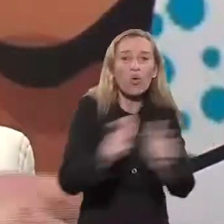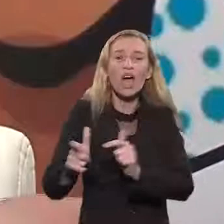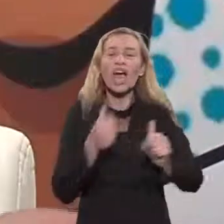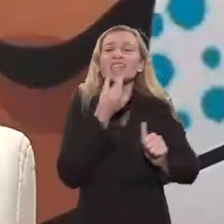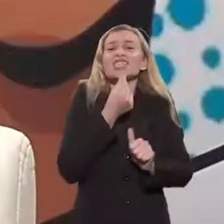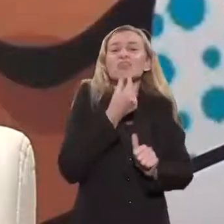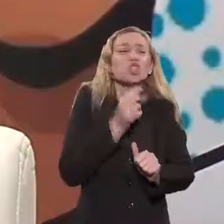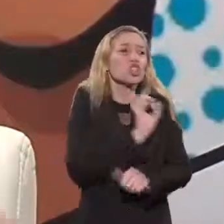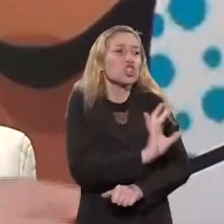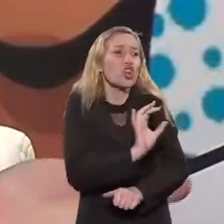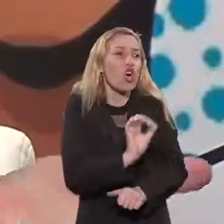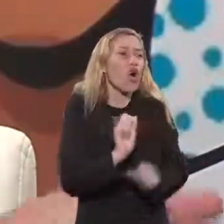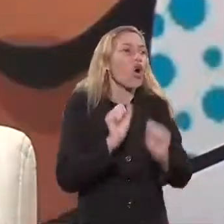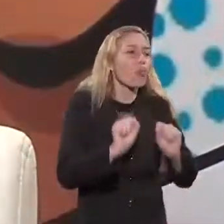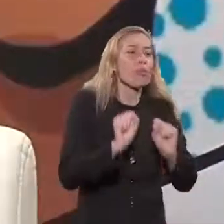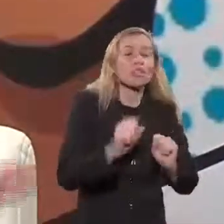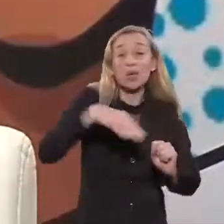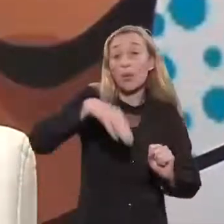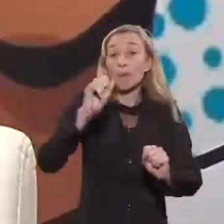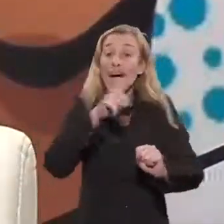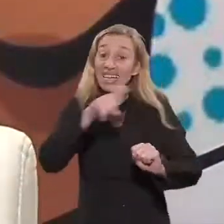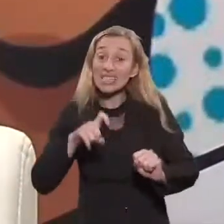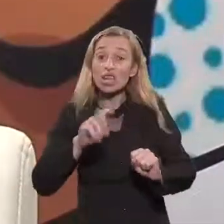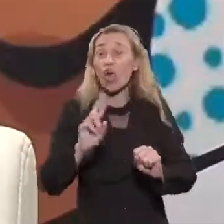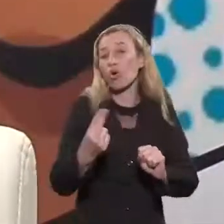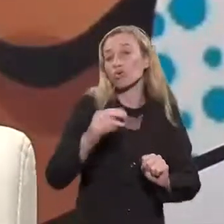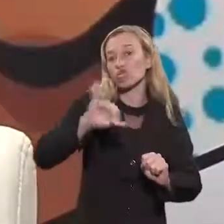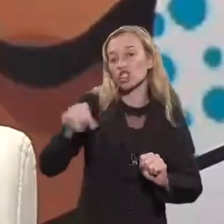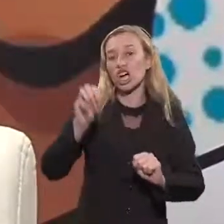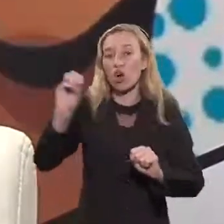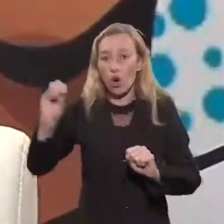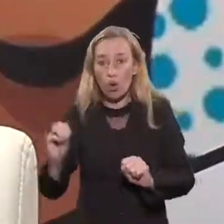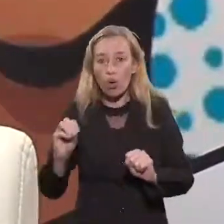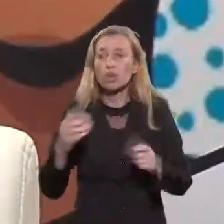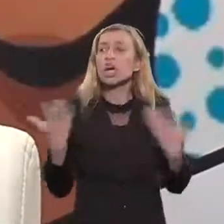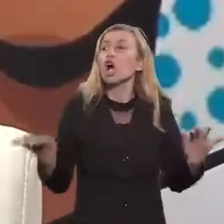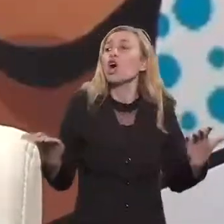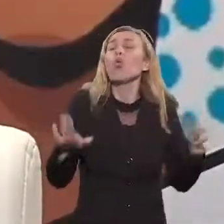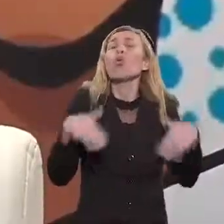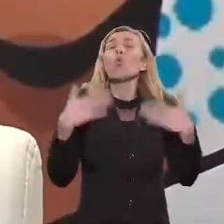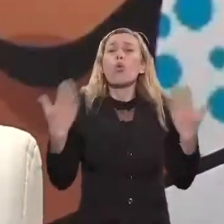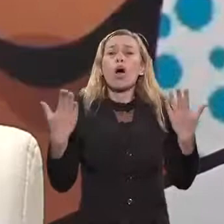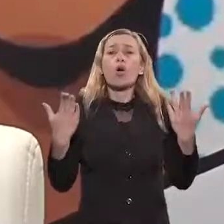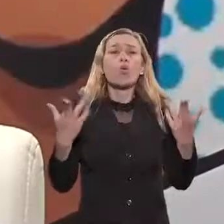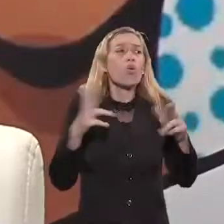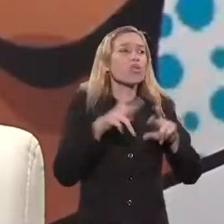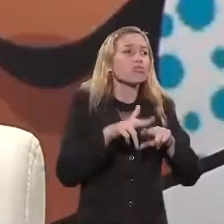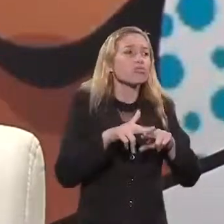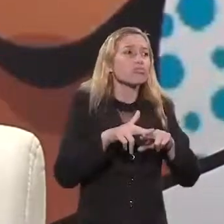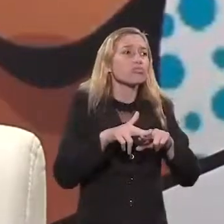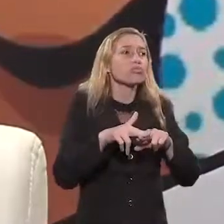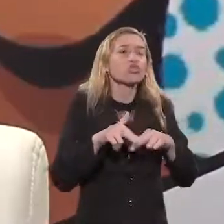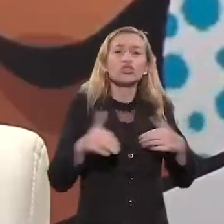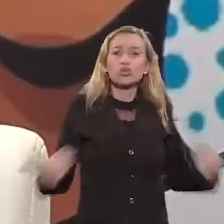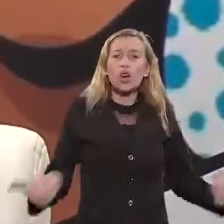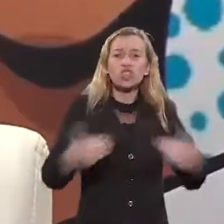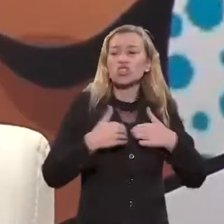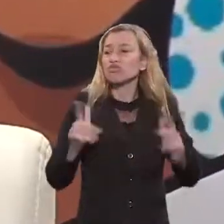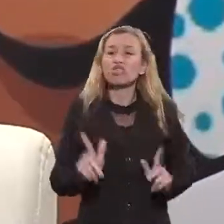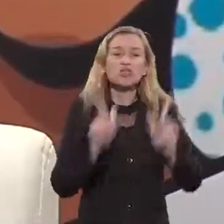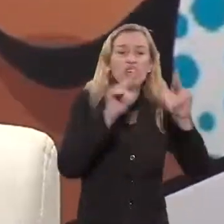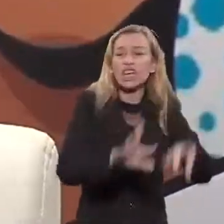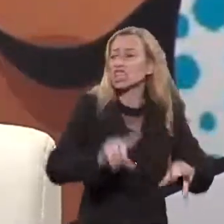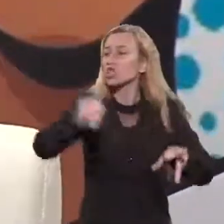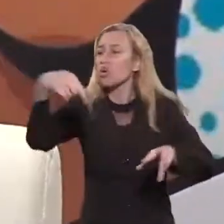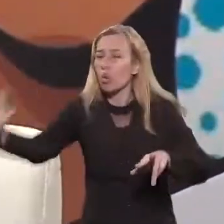Esse menino só talvez seja o Max ou o Jacó. E qual é a questão do autismo que é